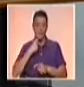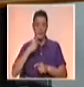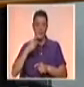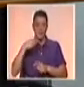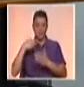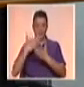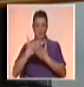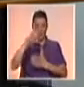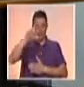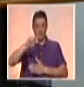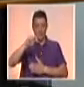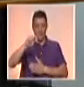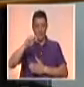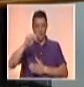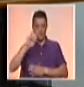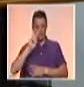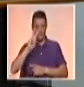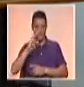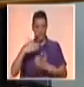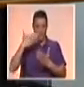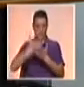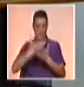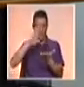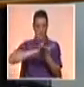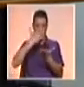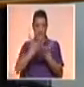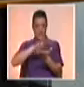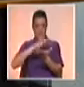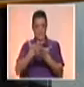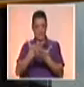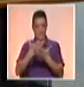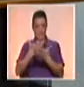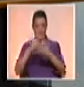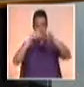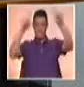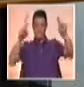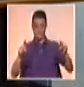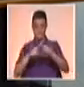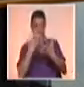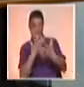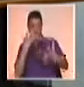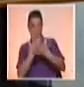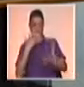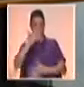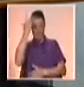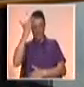para lhes conseguir colocar o intérprete em um tamanho maior e mais